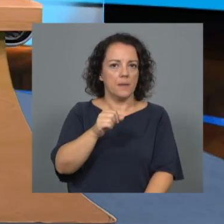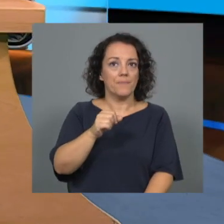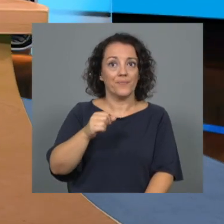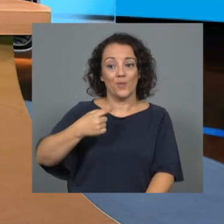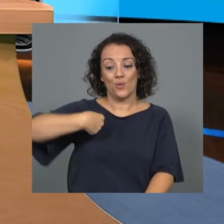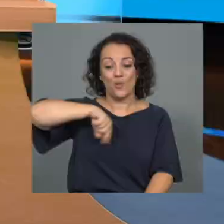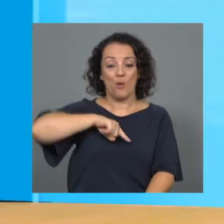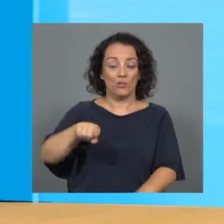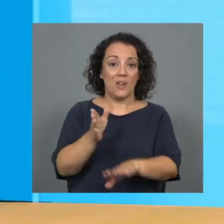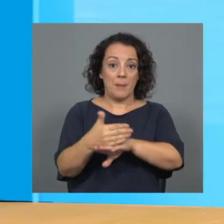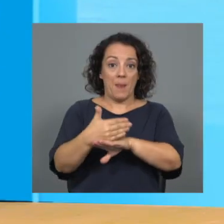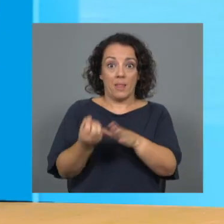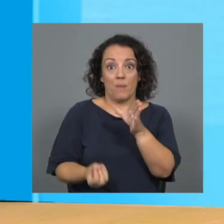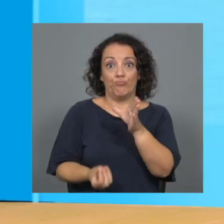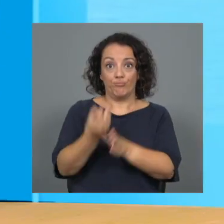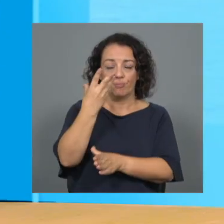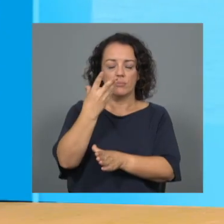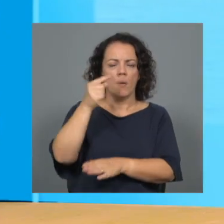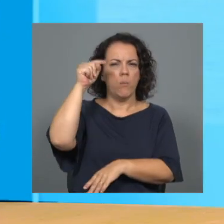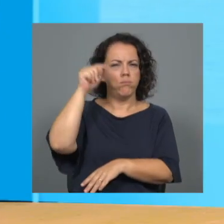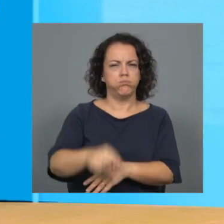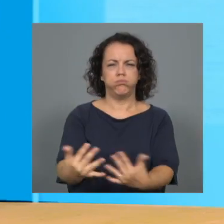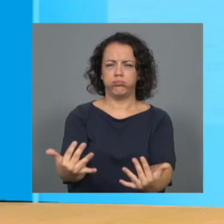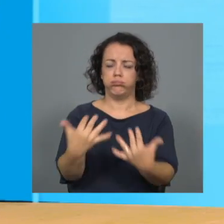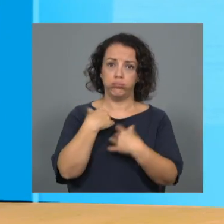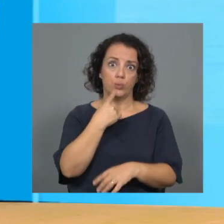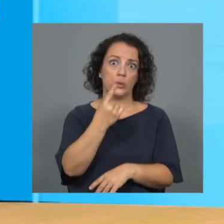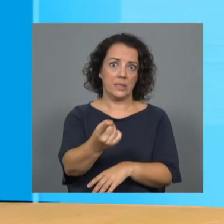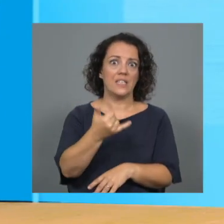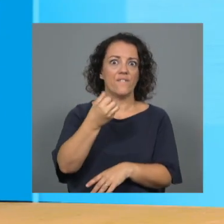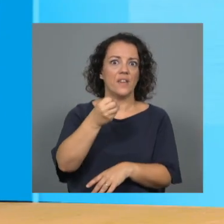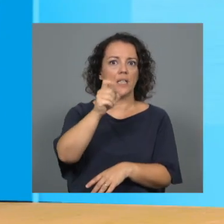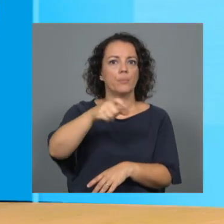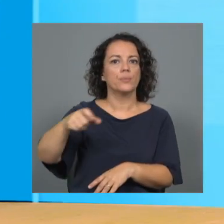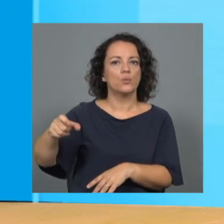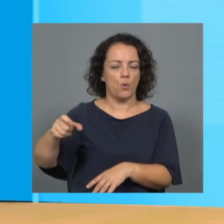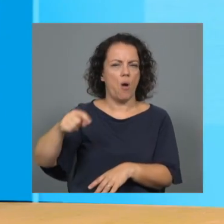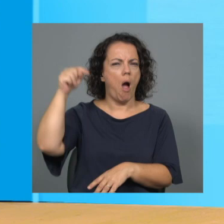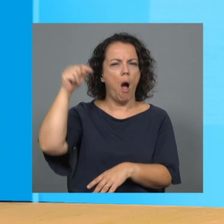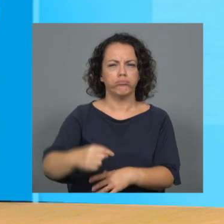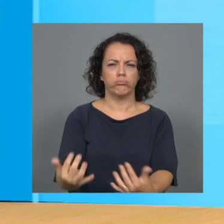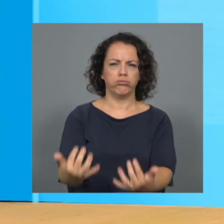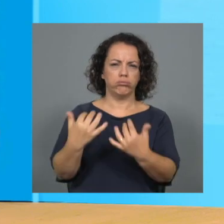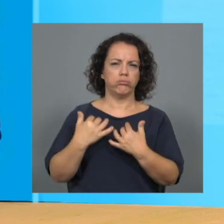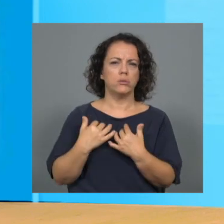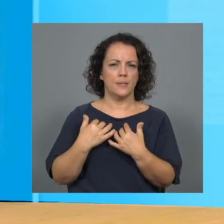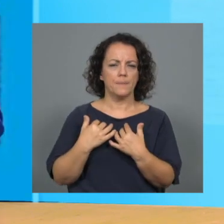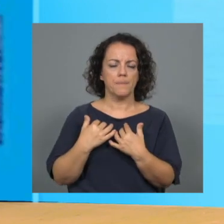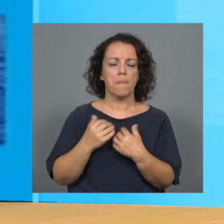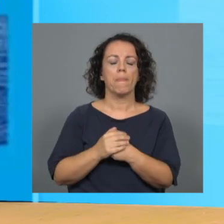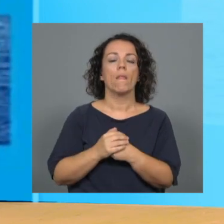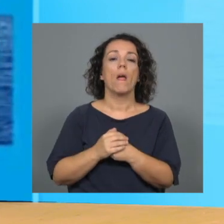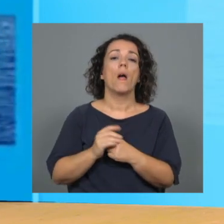início a este gabinete, foi uma enchente, tal como disse, foram mais de 20 pessoas que vieram ter connosco. Depois,